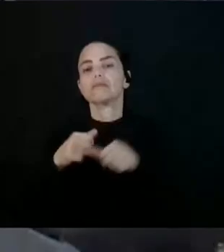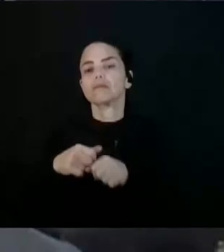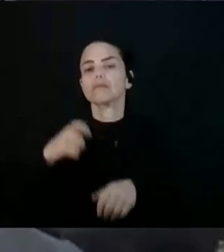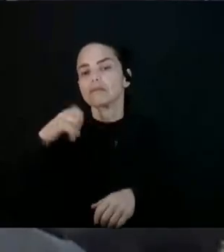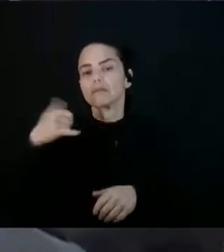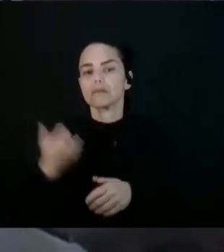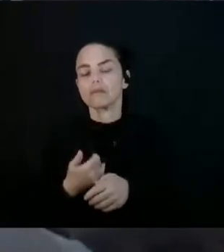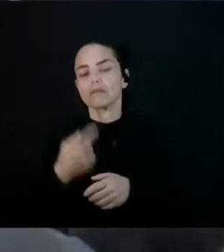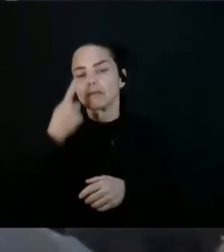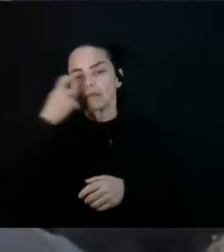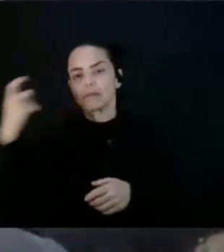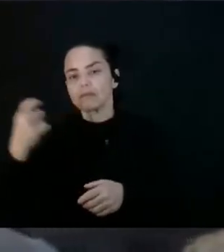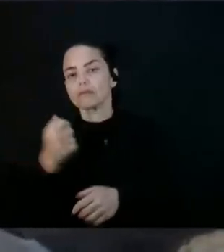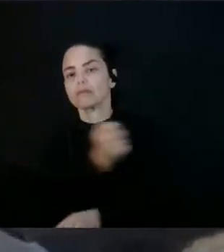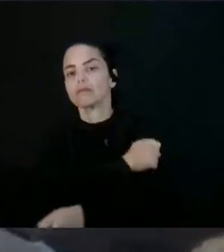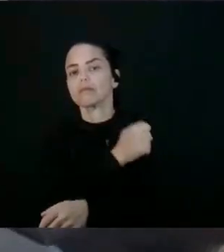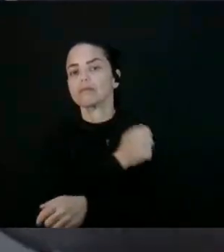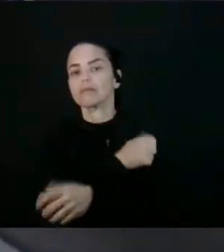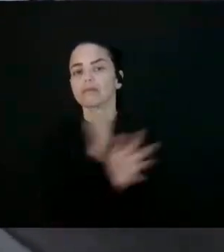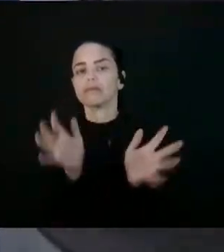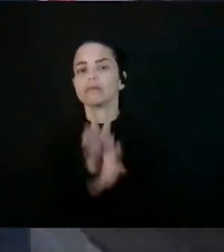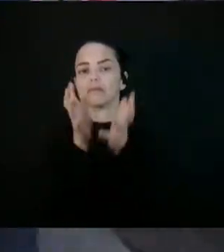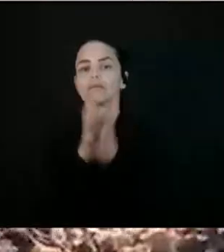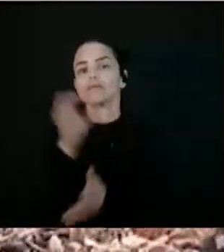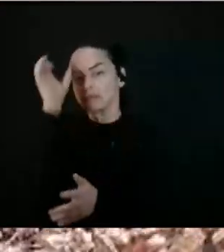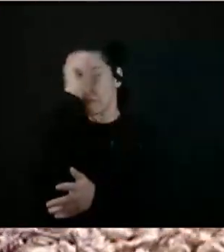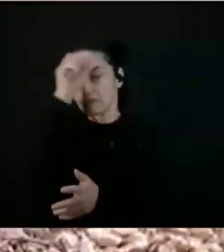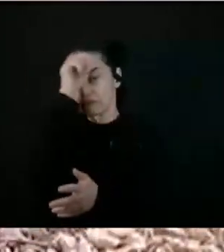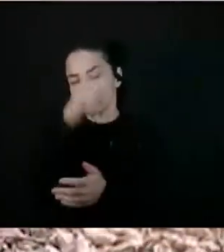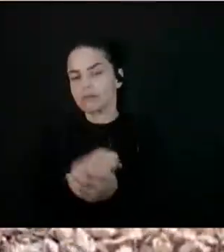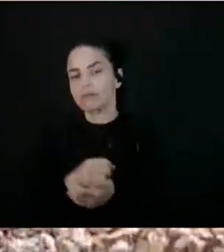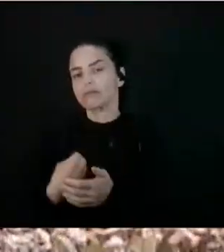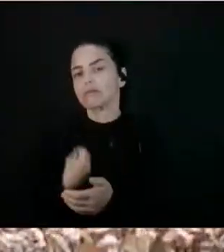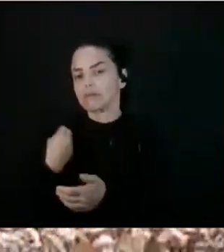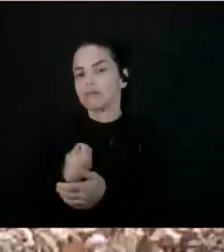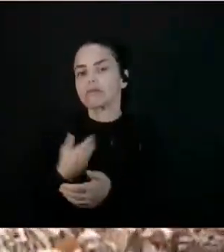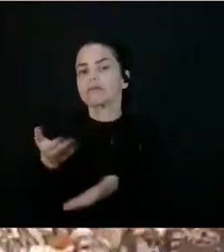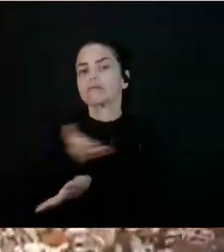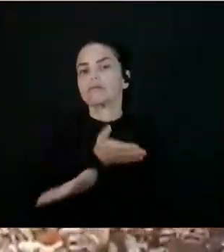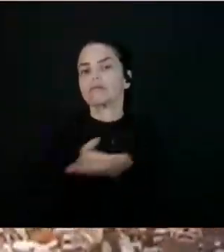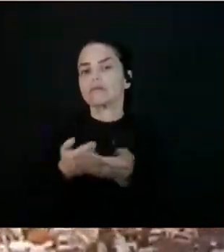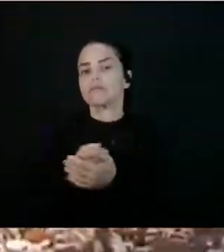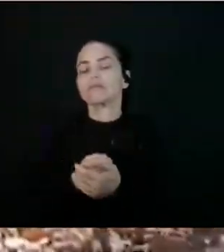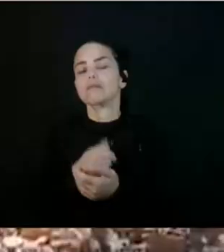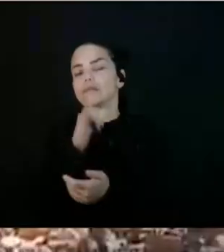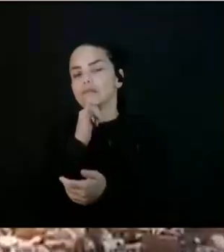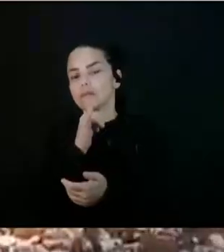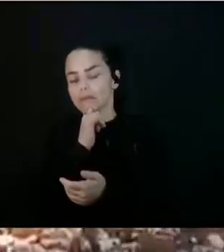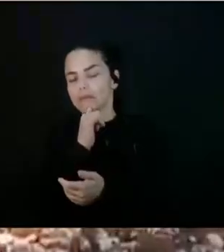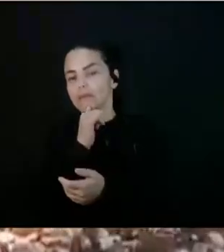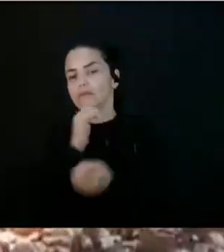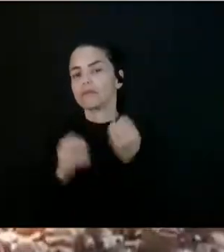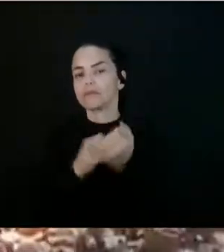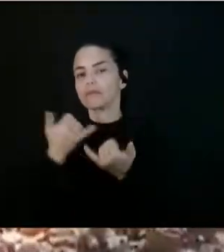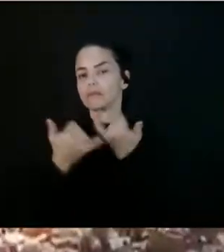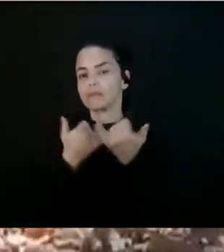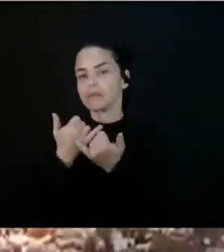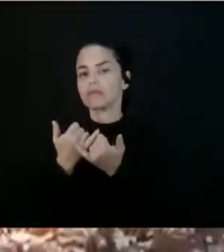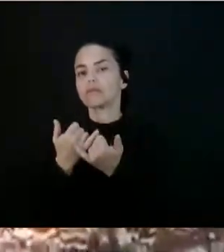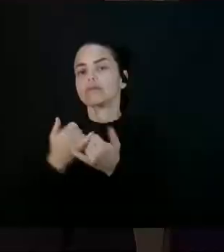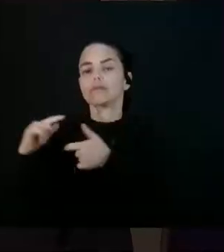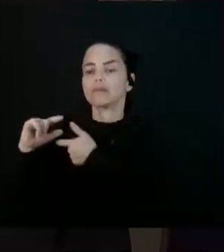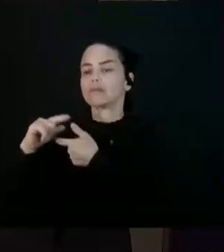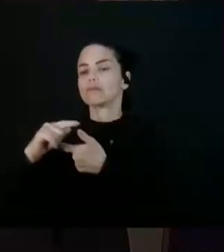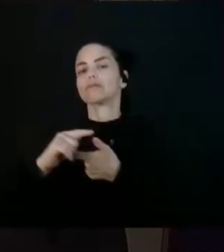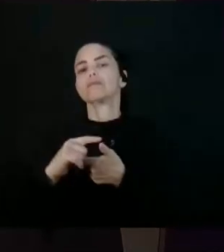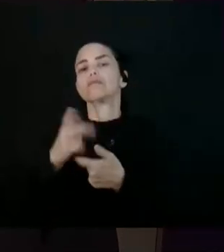dos alunos para promover aprendizado, convivência e interação. Um exemplo de como uma brincadeira tradicional